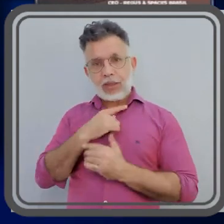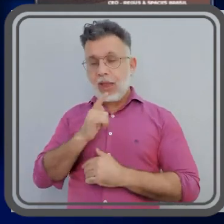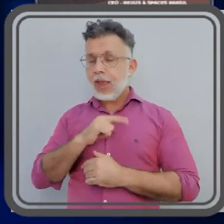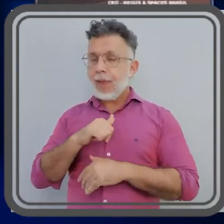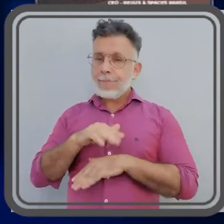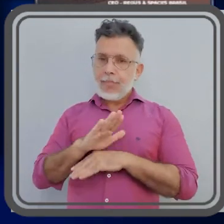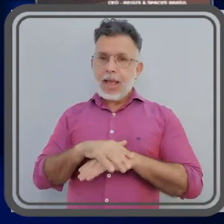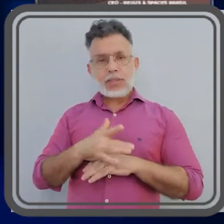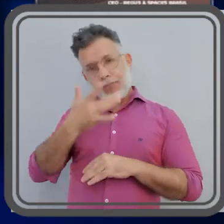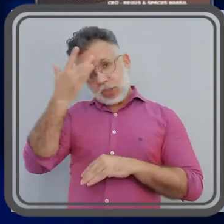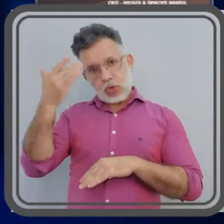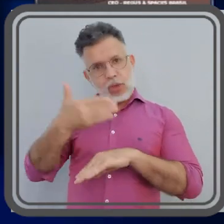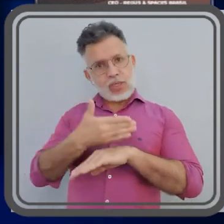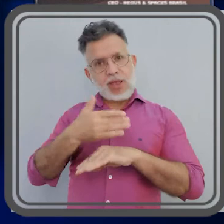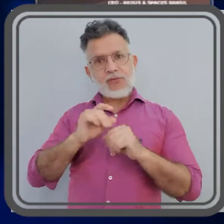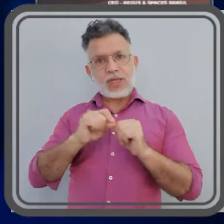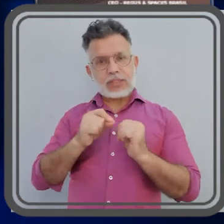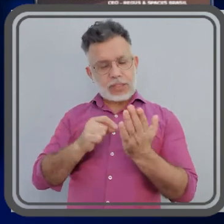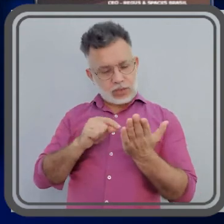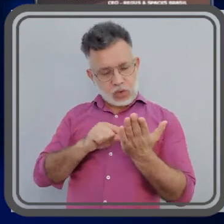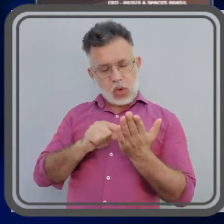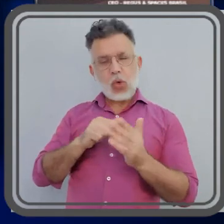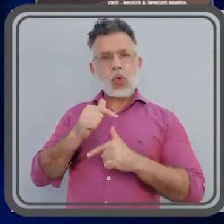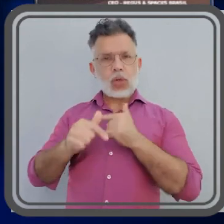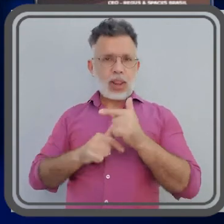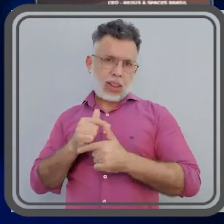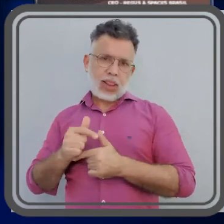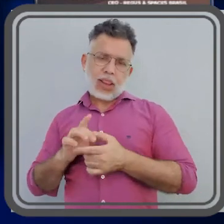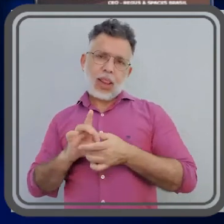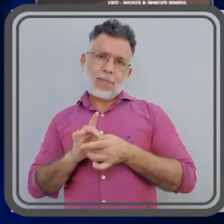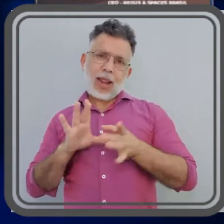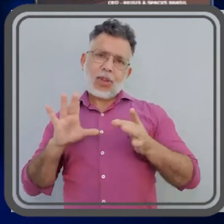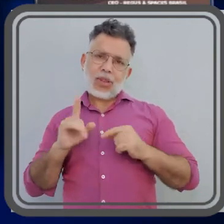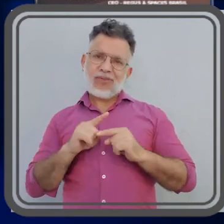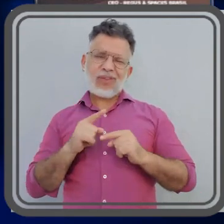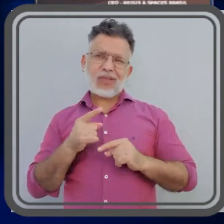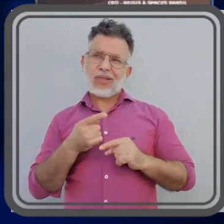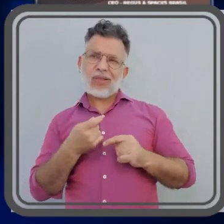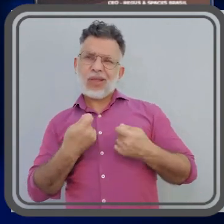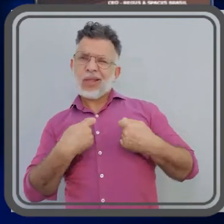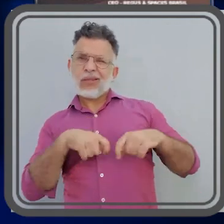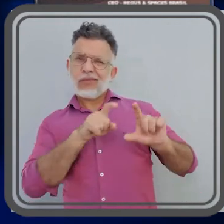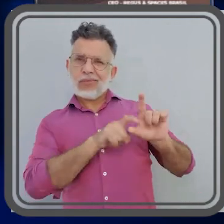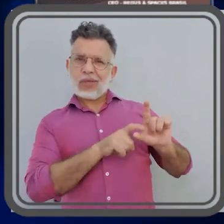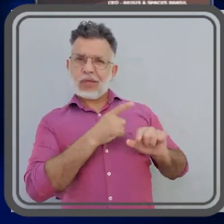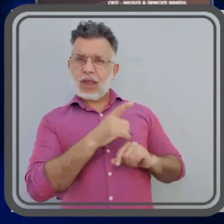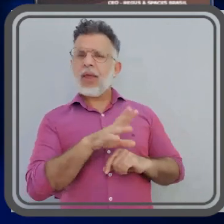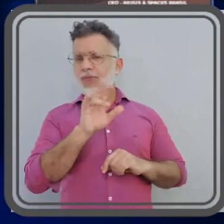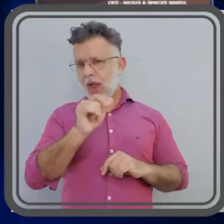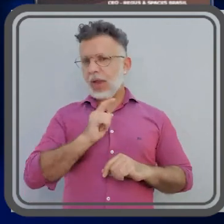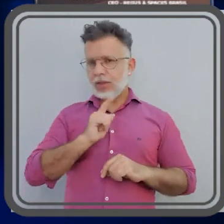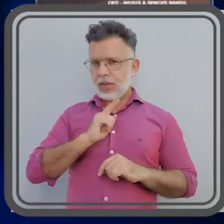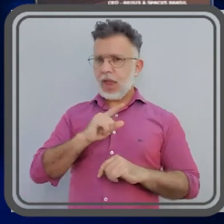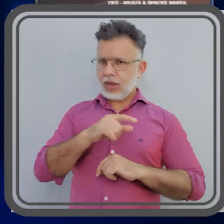ver cada vez mais pessoas fazendo o autosserviço, né, dependendo menos de terceiros. Ainda vai ter